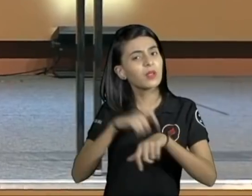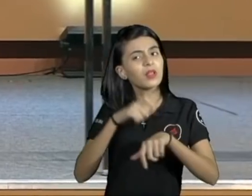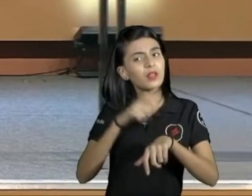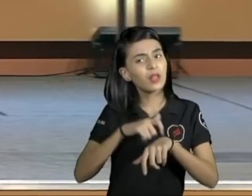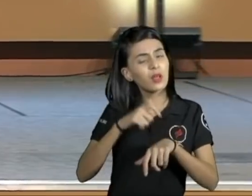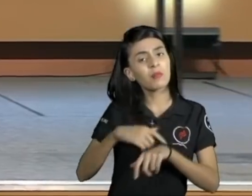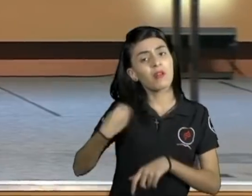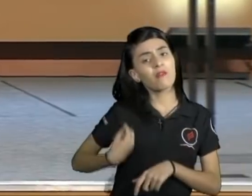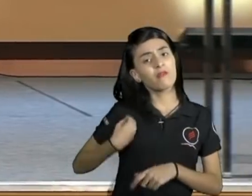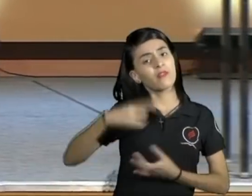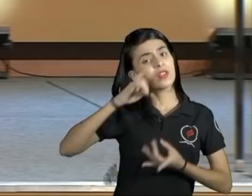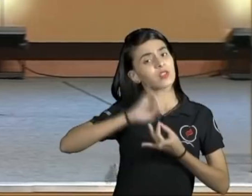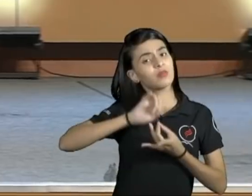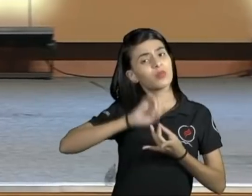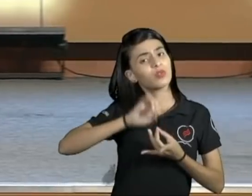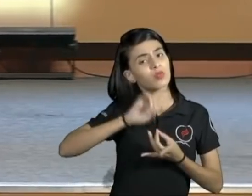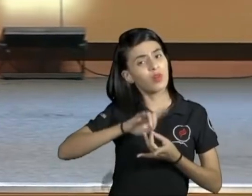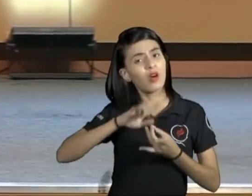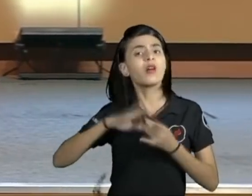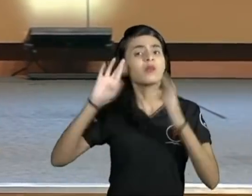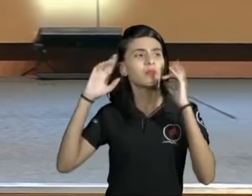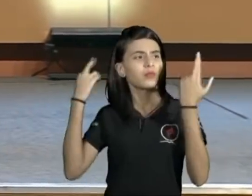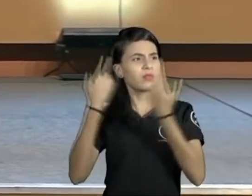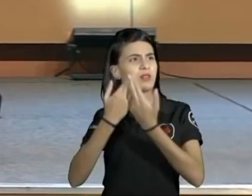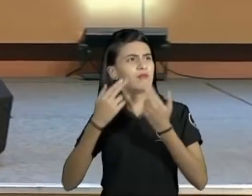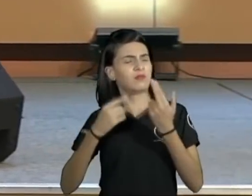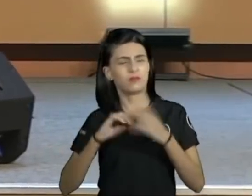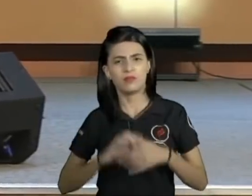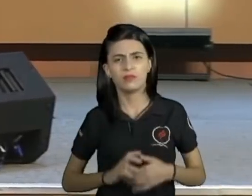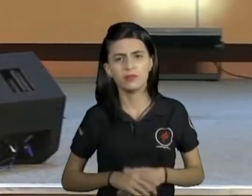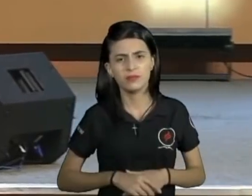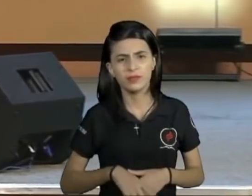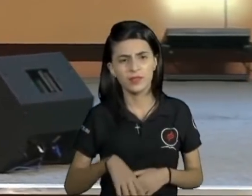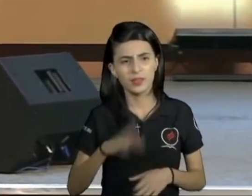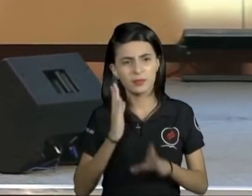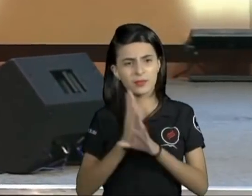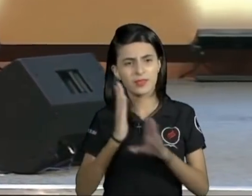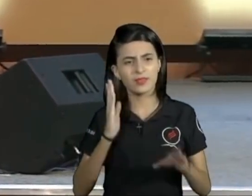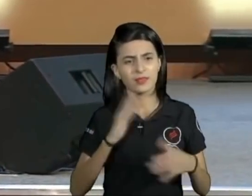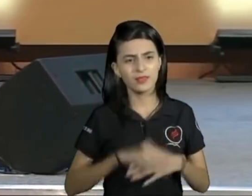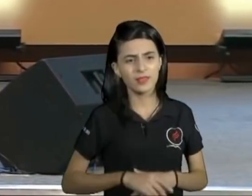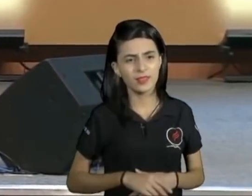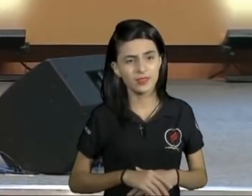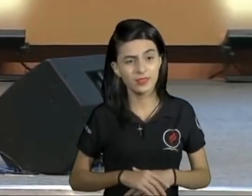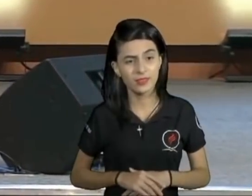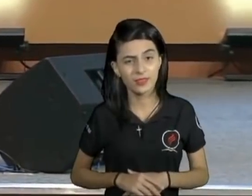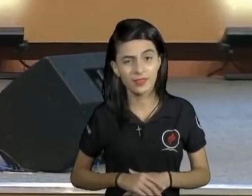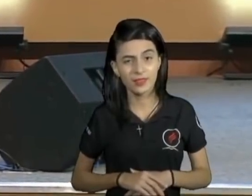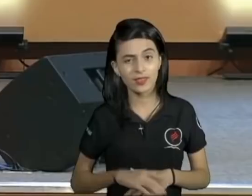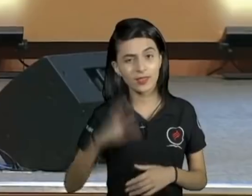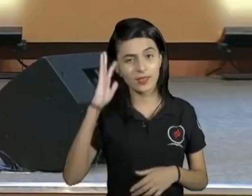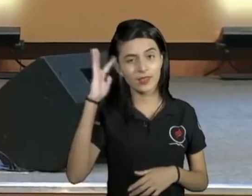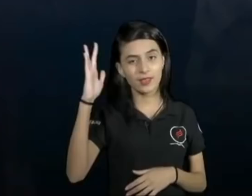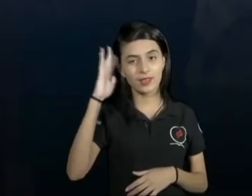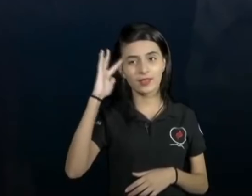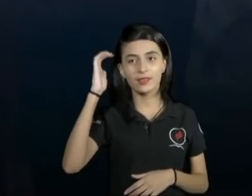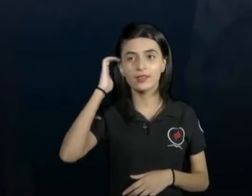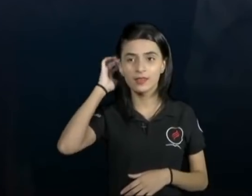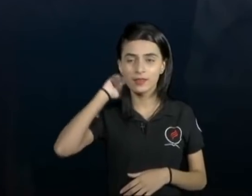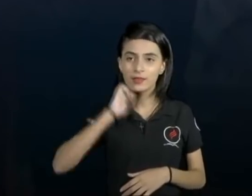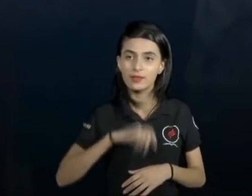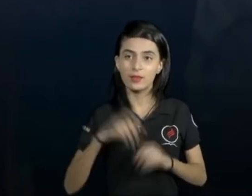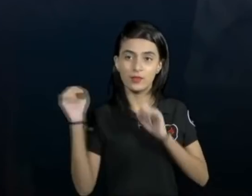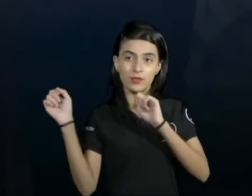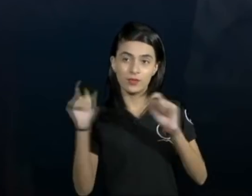usa para a vida espiritual para o reino Você já parou para pensar outra pergunta por favor para você